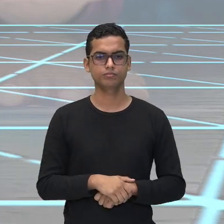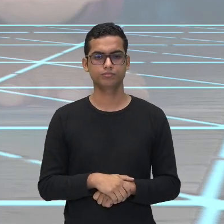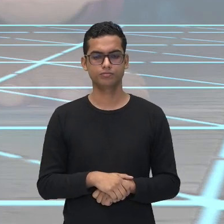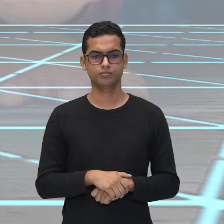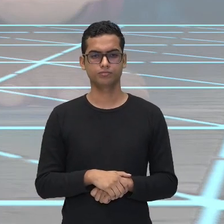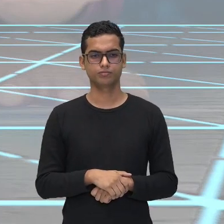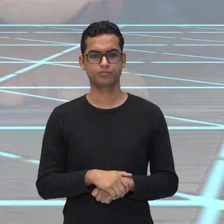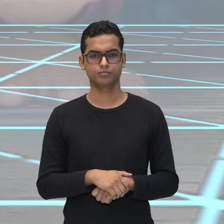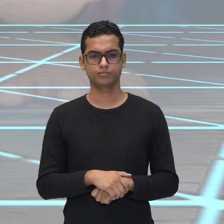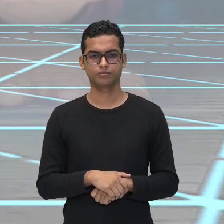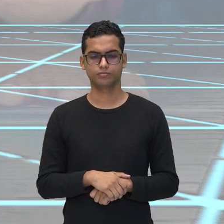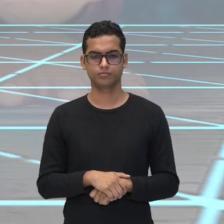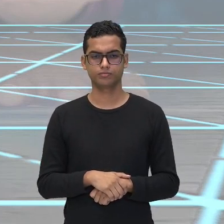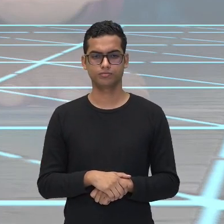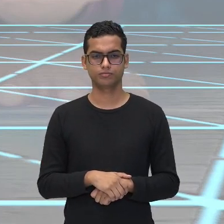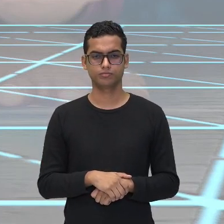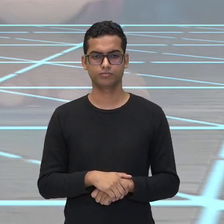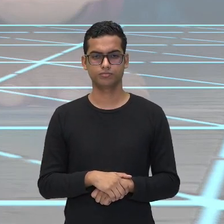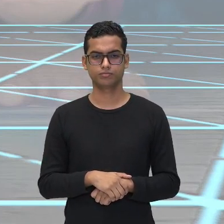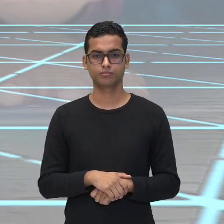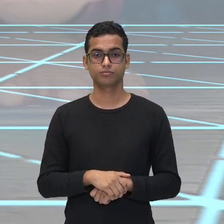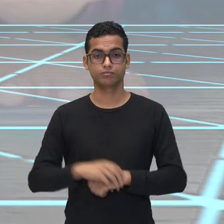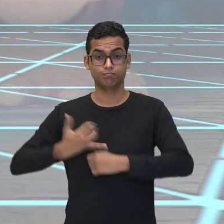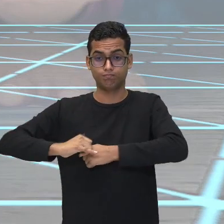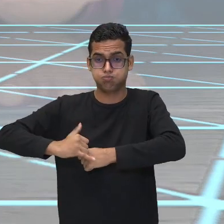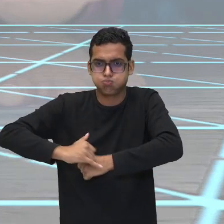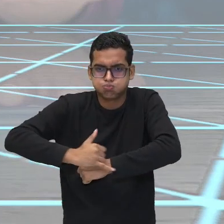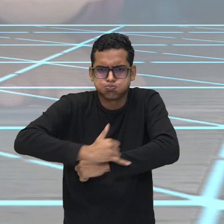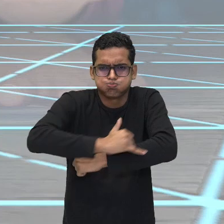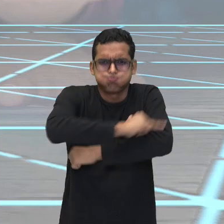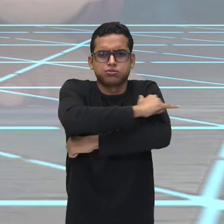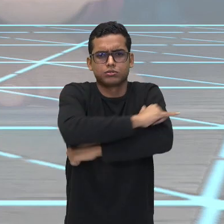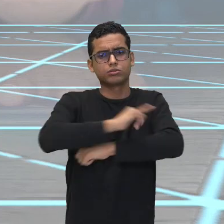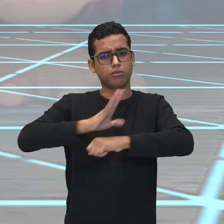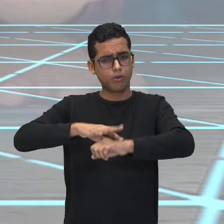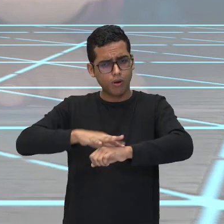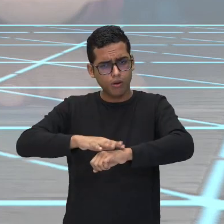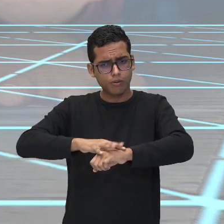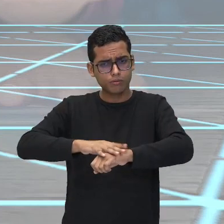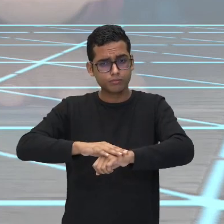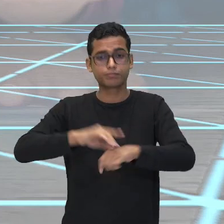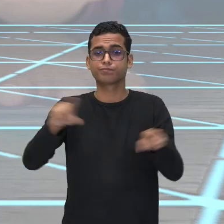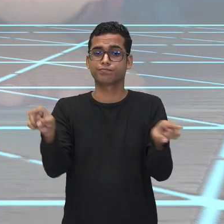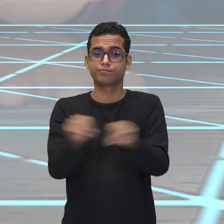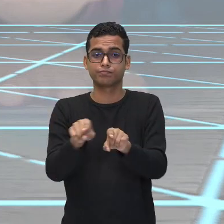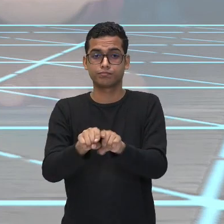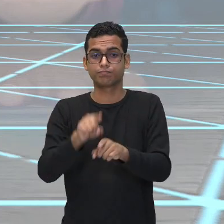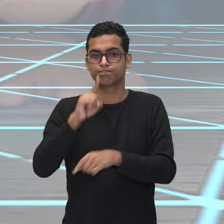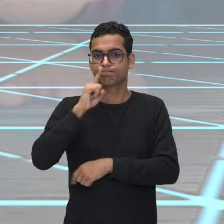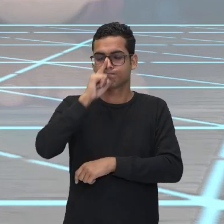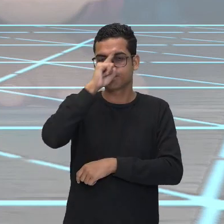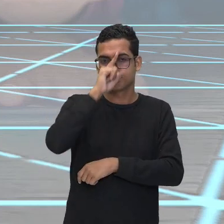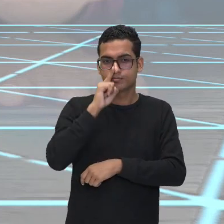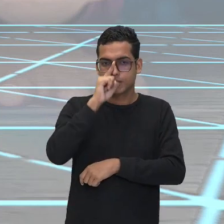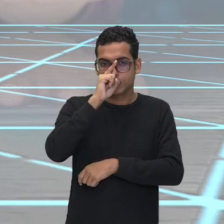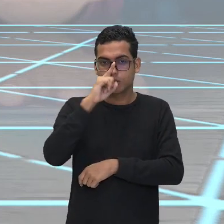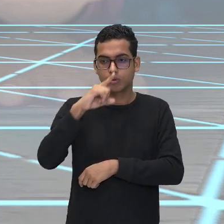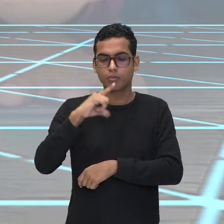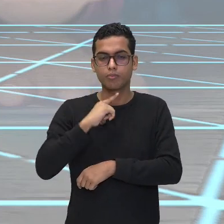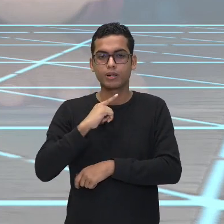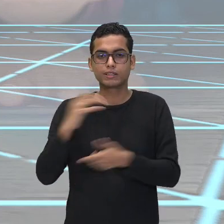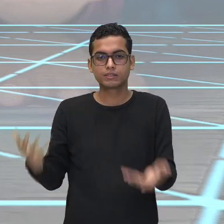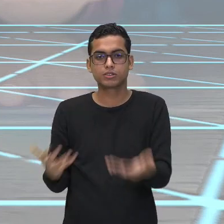a obesidade ela se trata de uma doença, ela também é um fator de risco para outras doenças, ou seja, ela